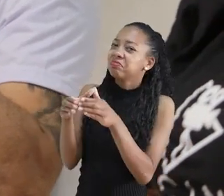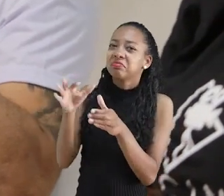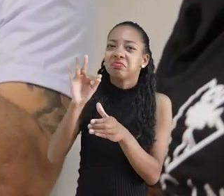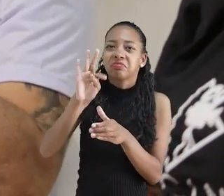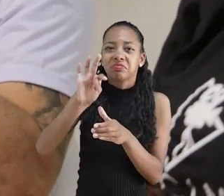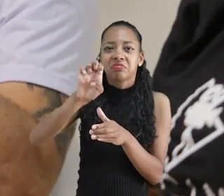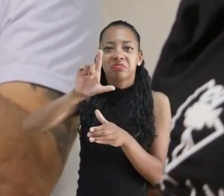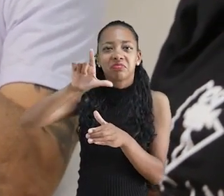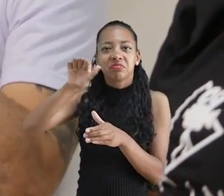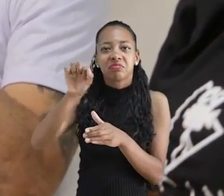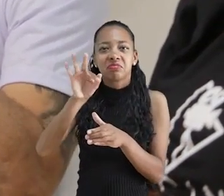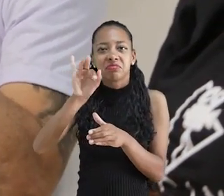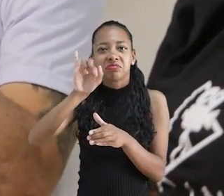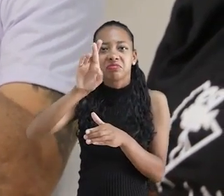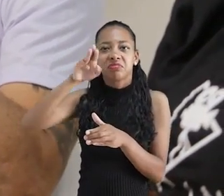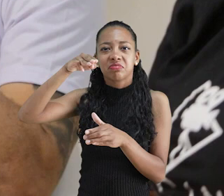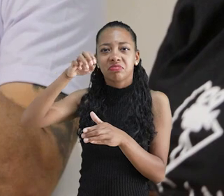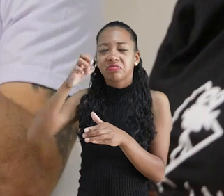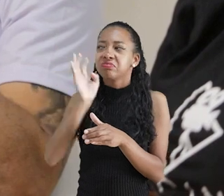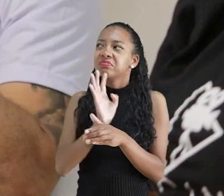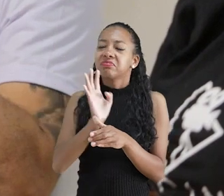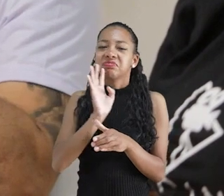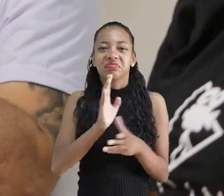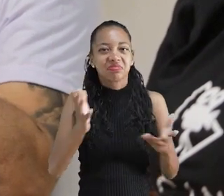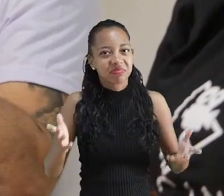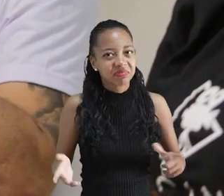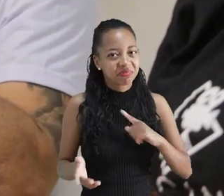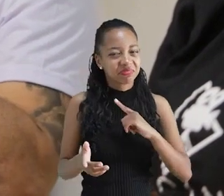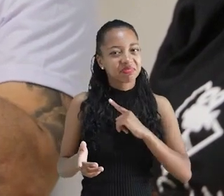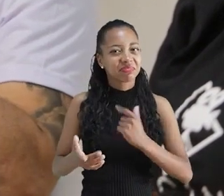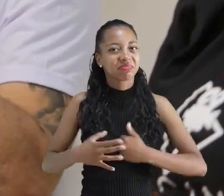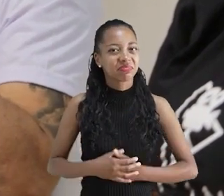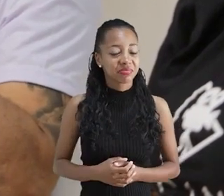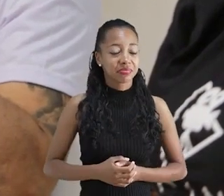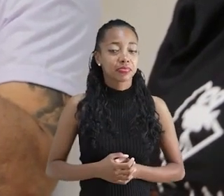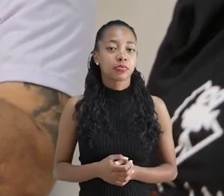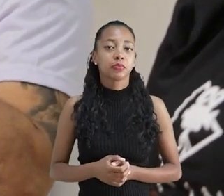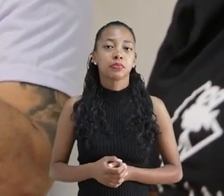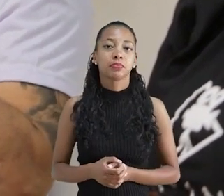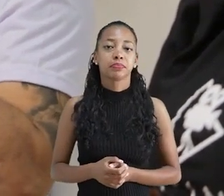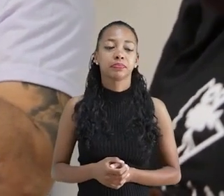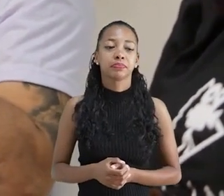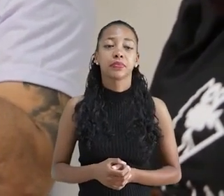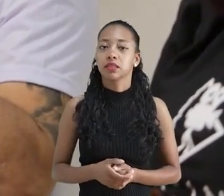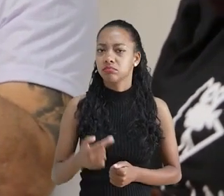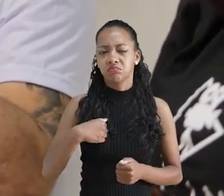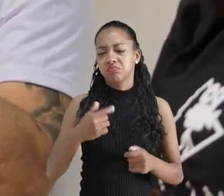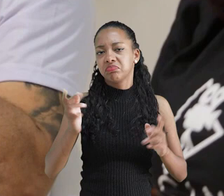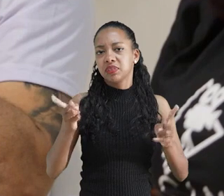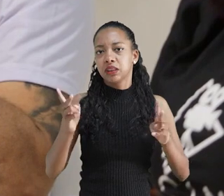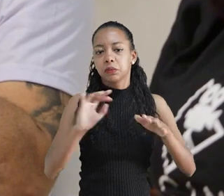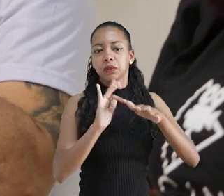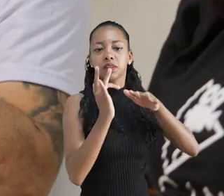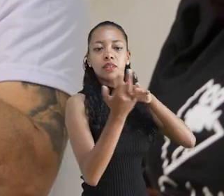o nome o sobrenome TF né Eh meu meu meu Instagram tá ptf né e de outros